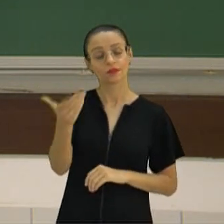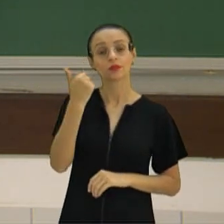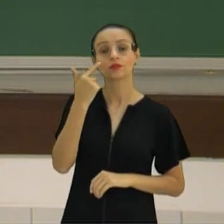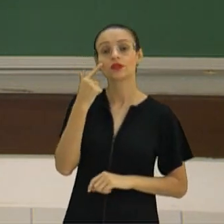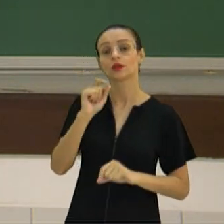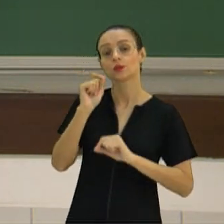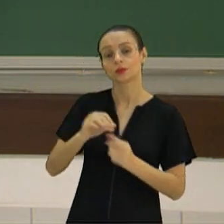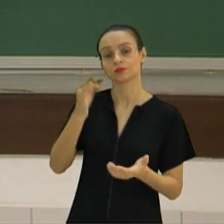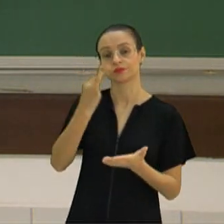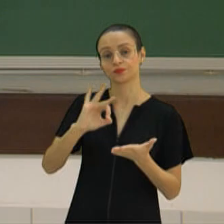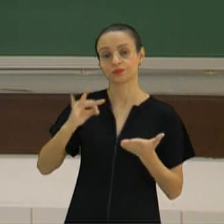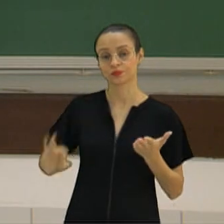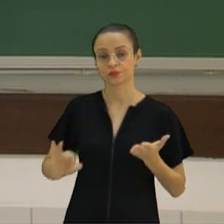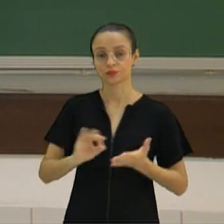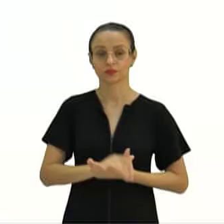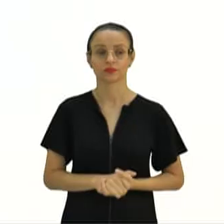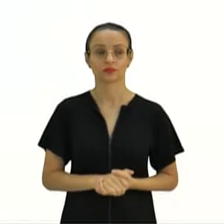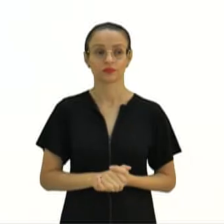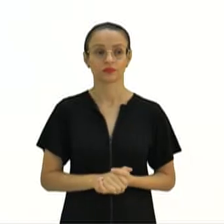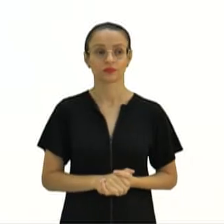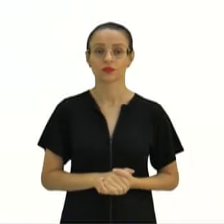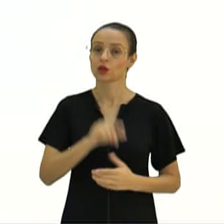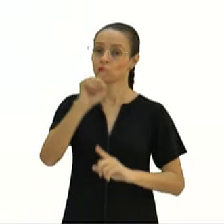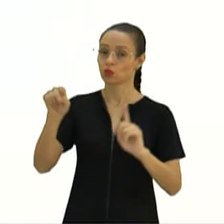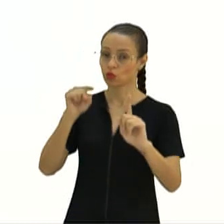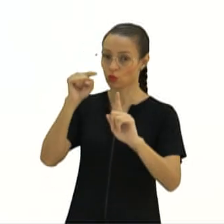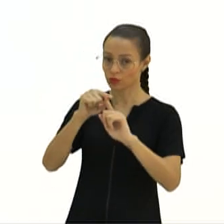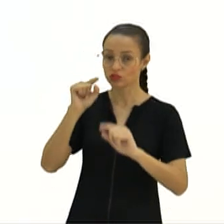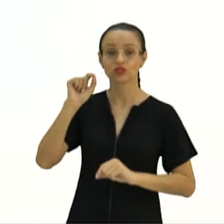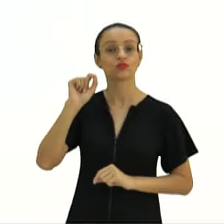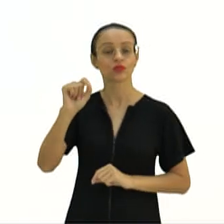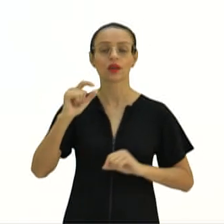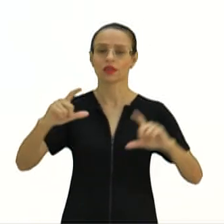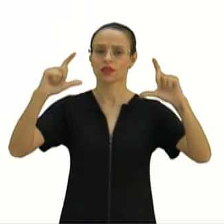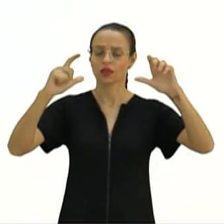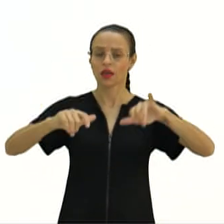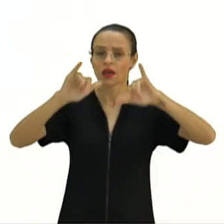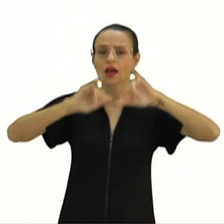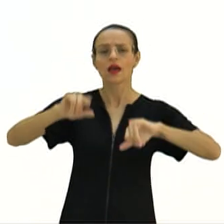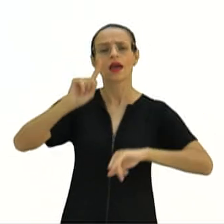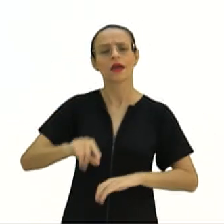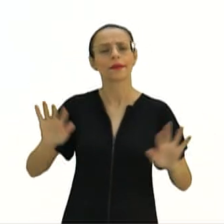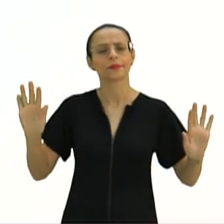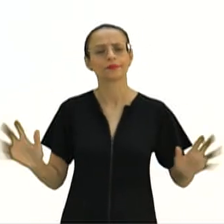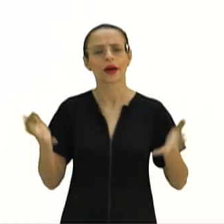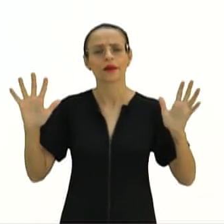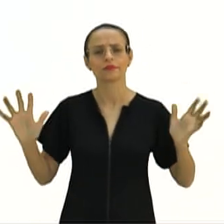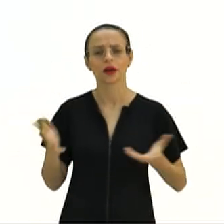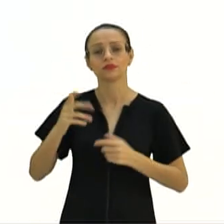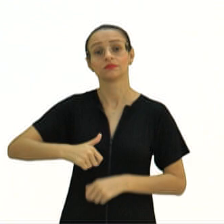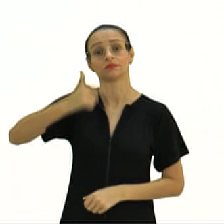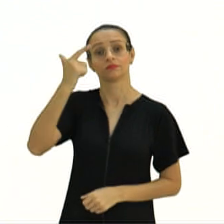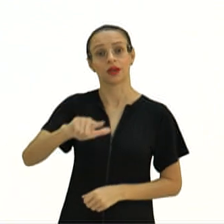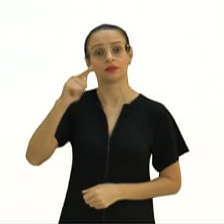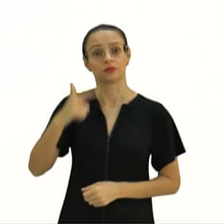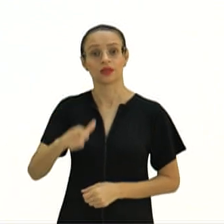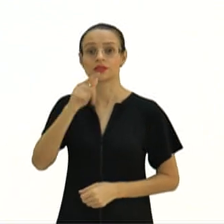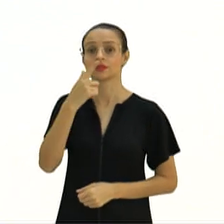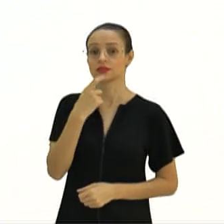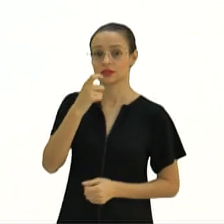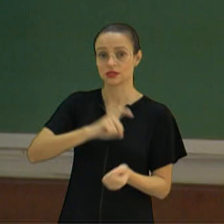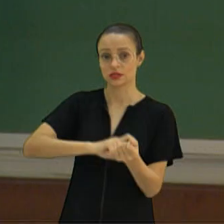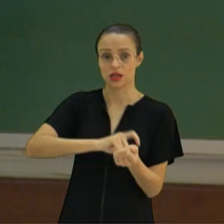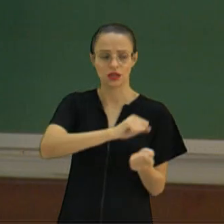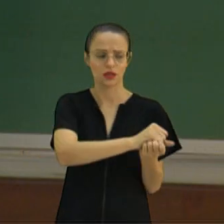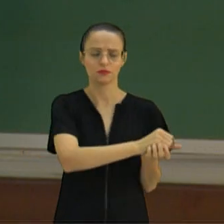a correção. O objetivo da ação é promover a manutenção dos estoques de bolsa de sangue.